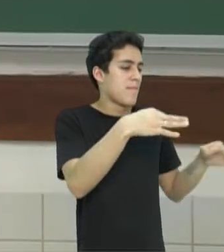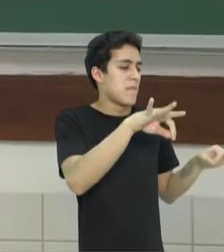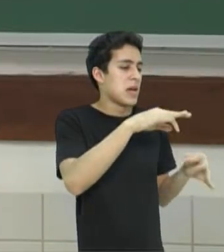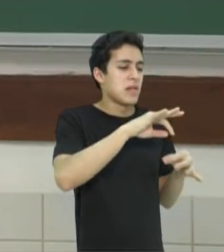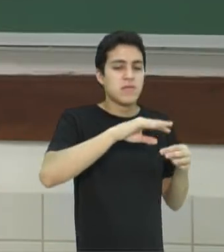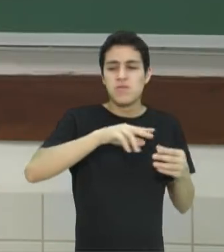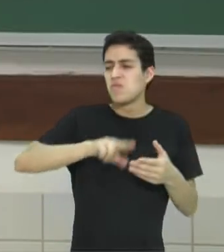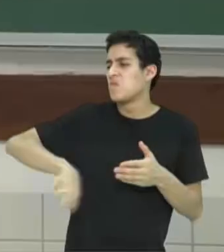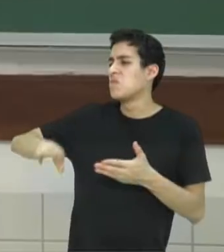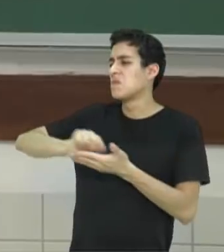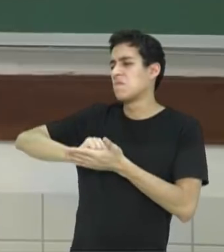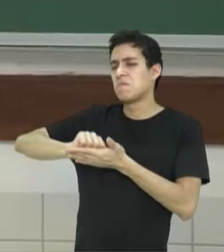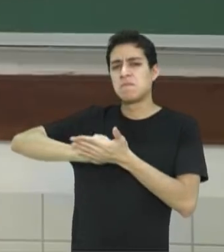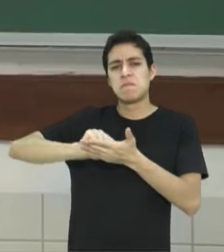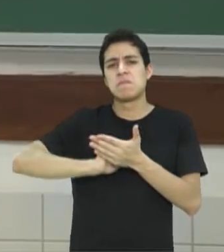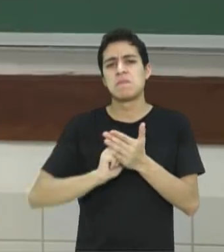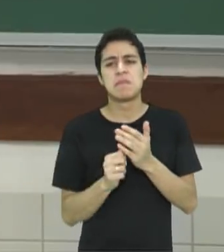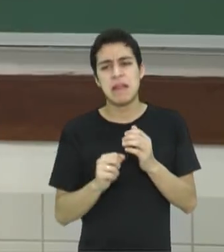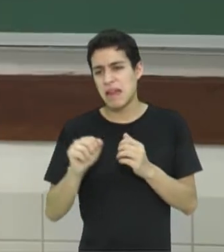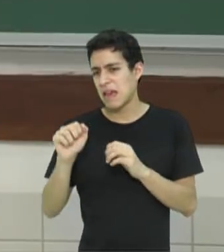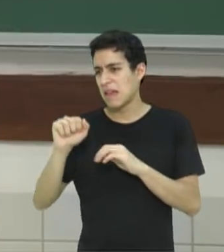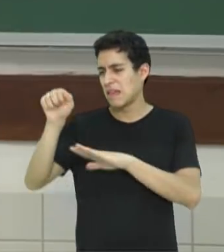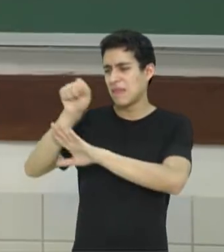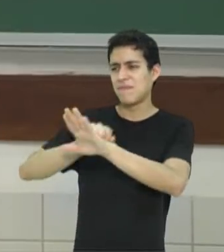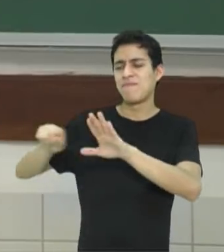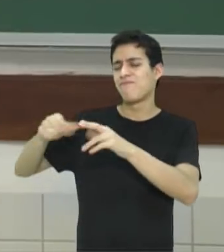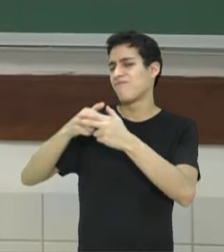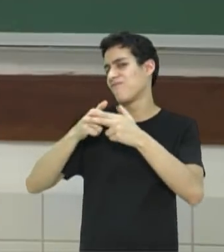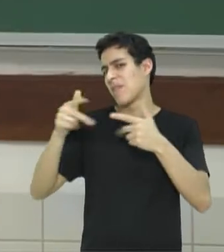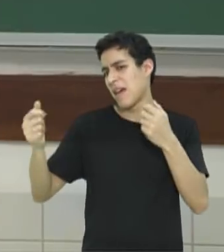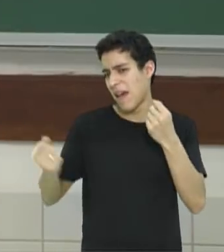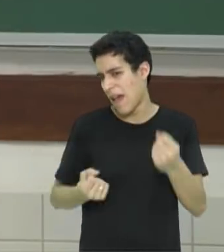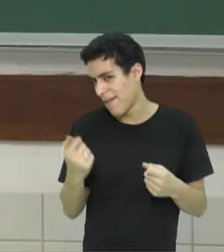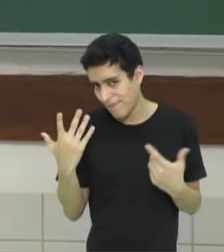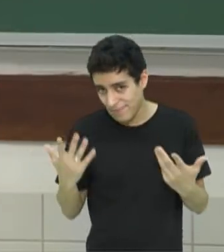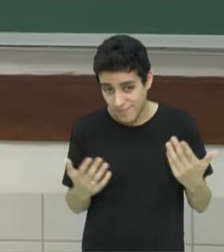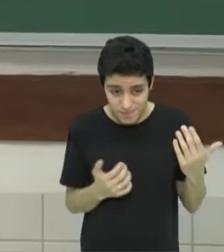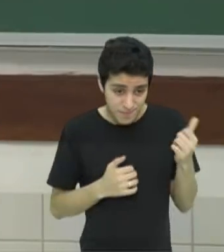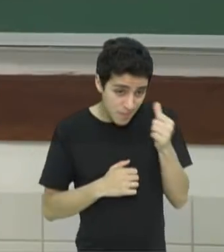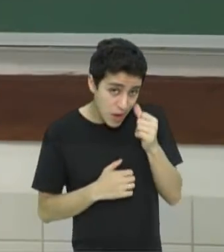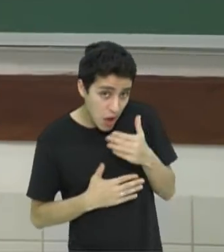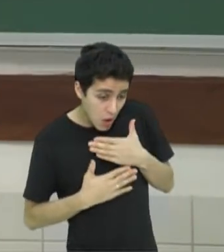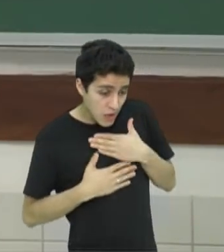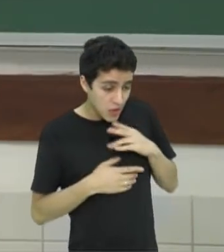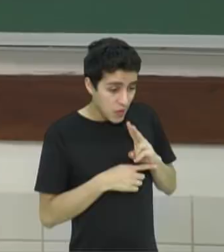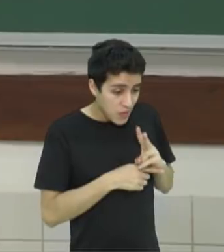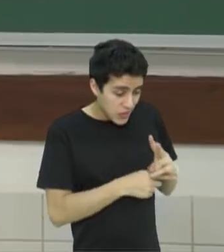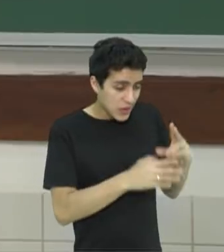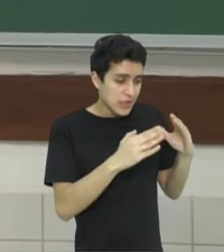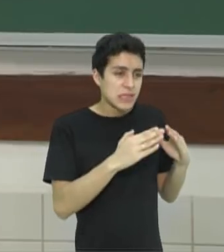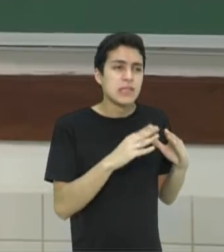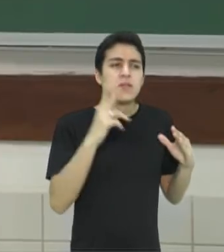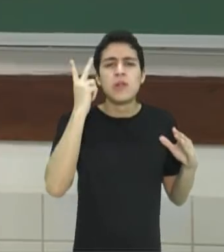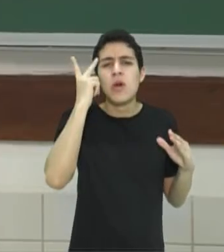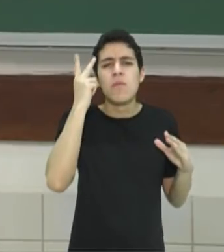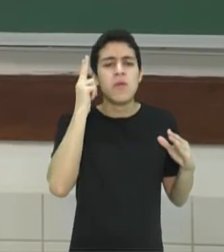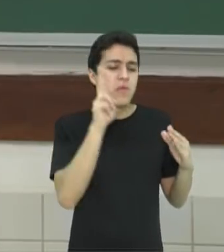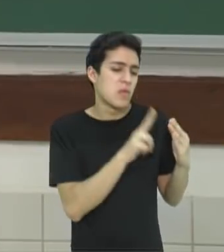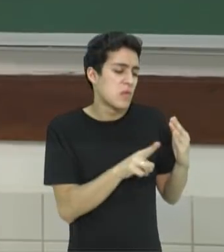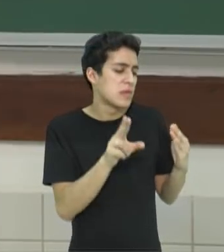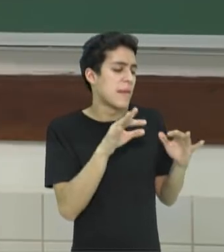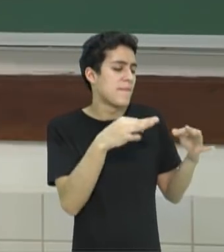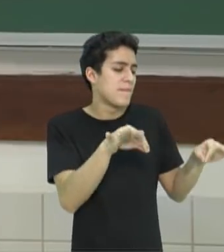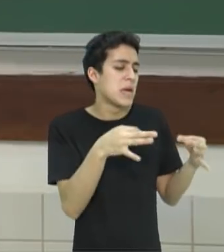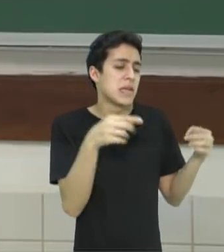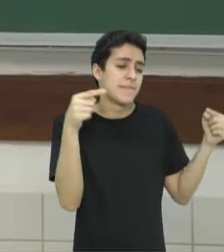para fazer qualquer coisa, para limpar carro, para fazer não sei o quê. Porque a mulher que gosta de cuidar da casa geralmente usa aqueles